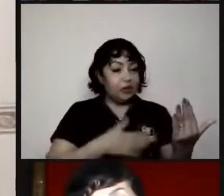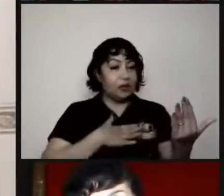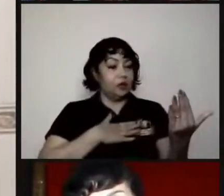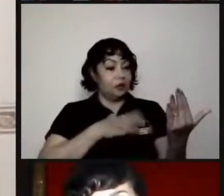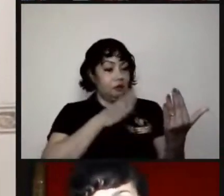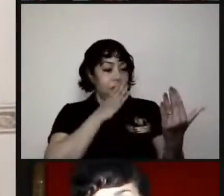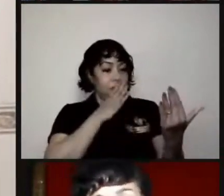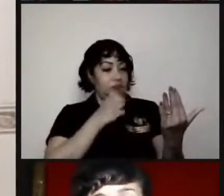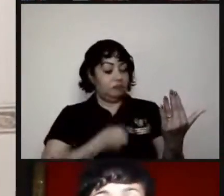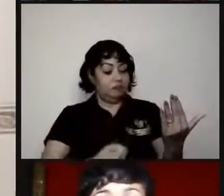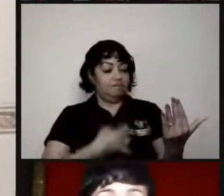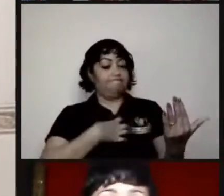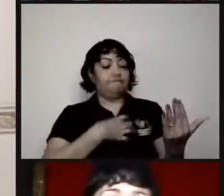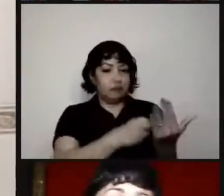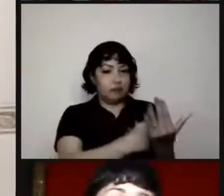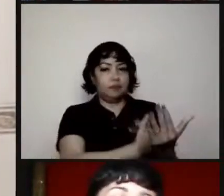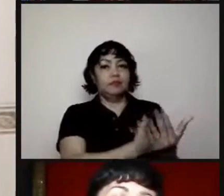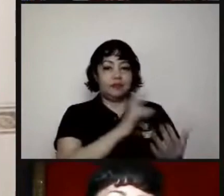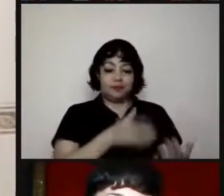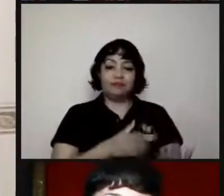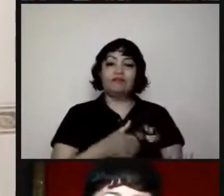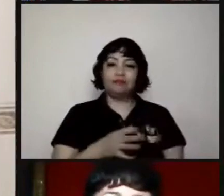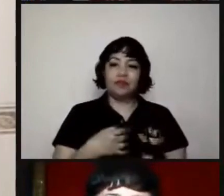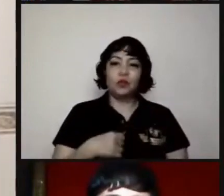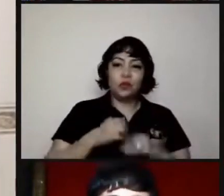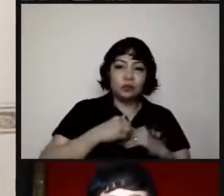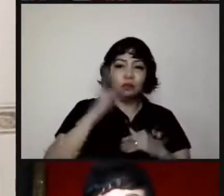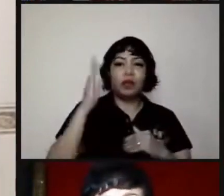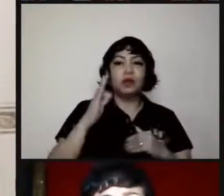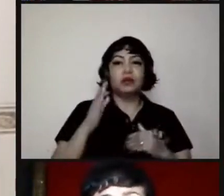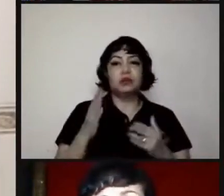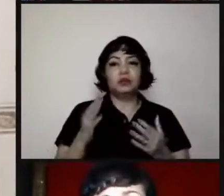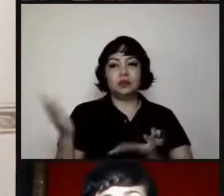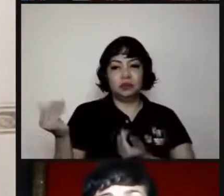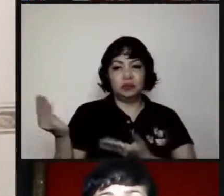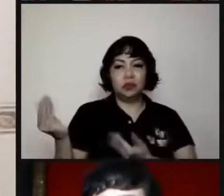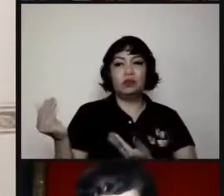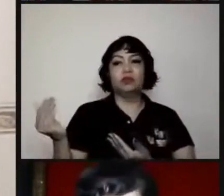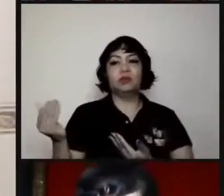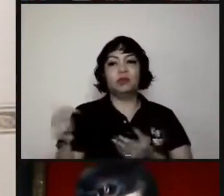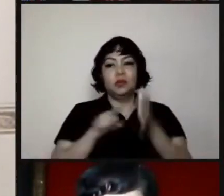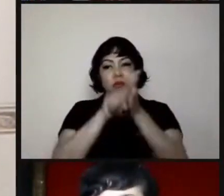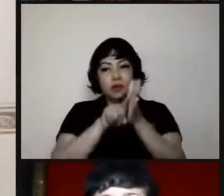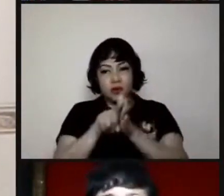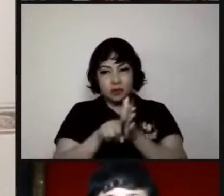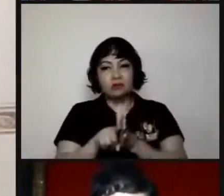Nos emociona, né? Com certeza, quanto mais esses jovens, né,